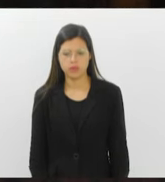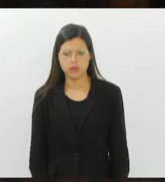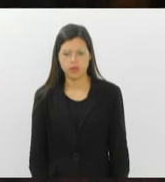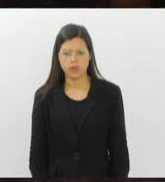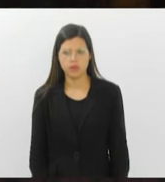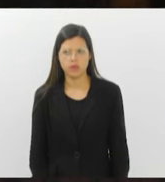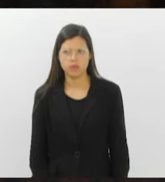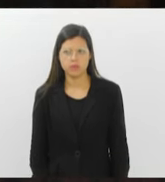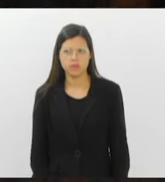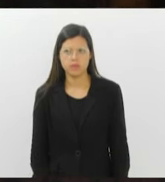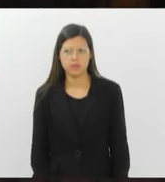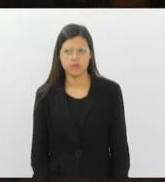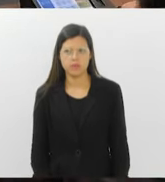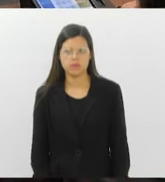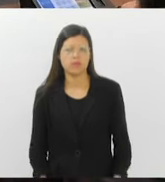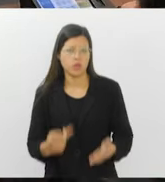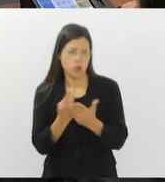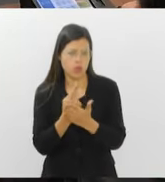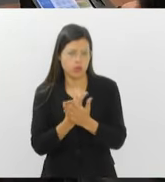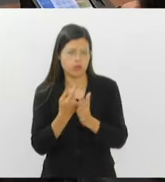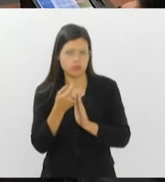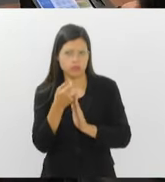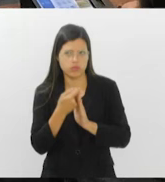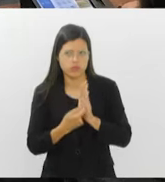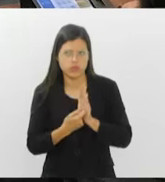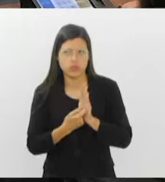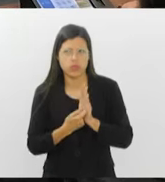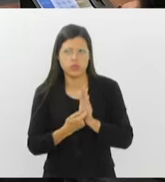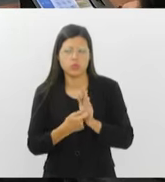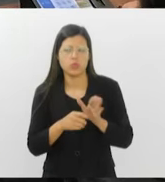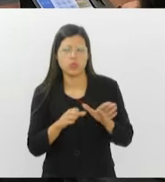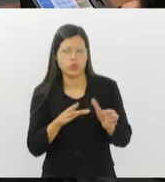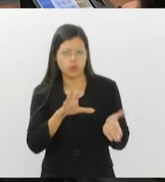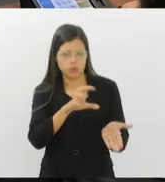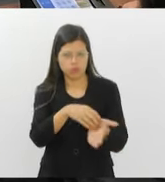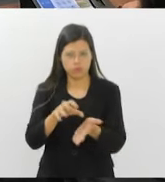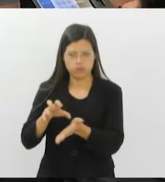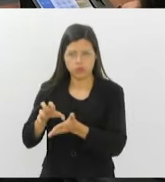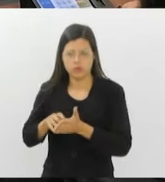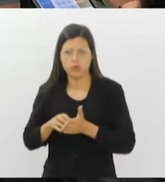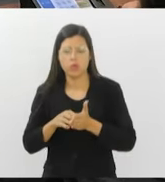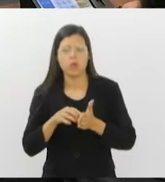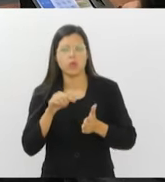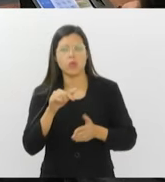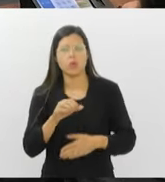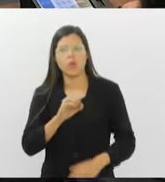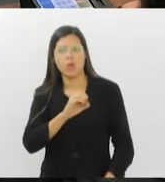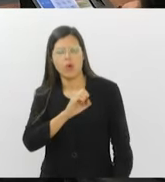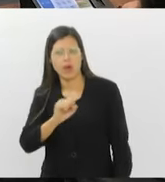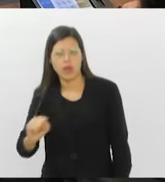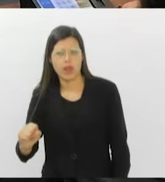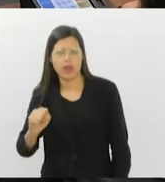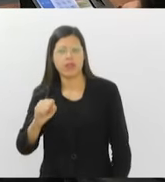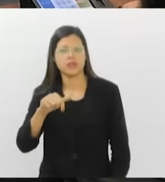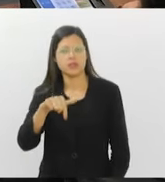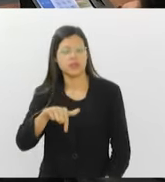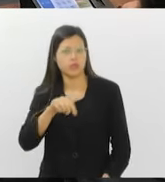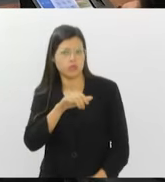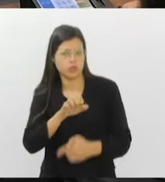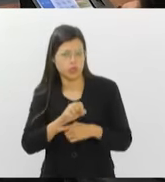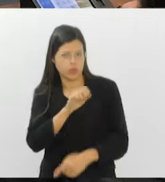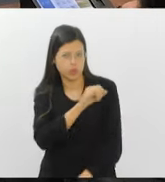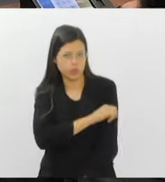Está com erro de redação. Que os órgãos e entidades da administração pública direta e indireta, autárquica e fundacional do Estado do Rio de